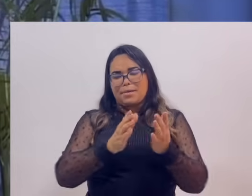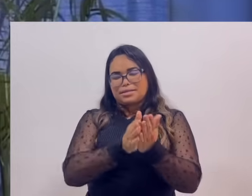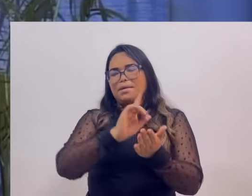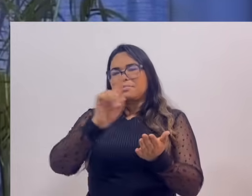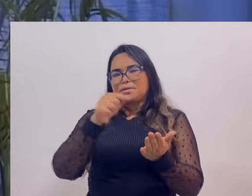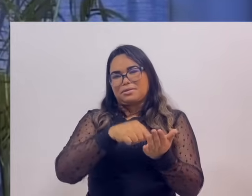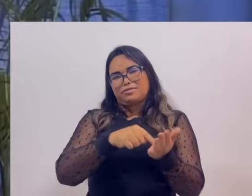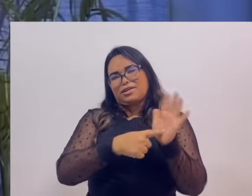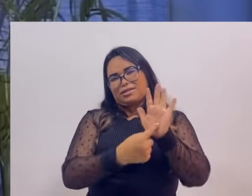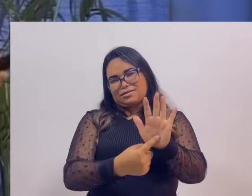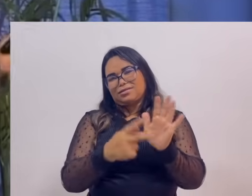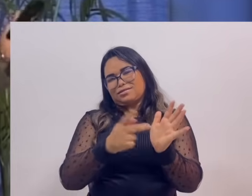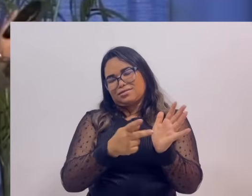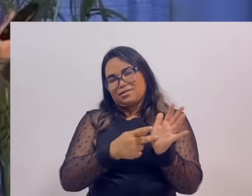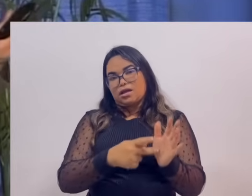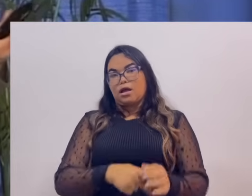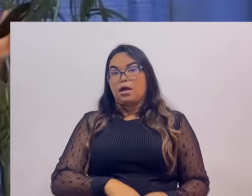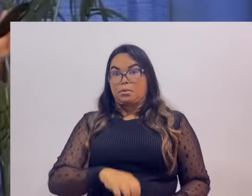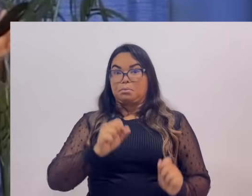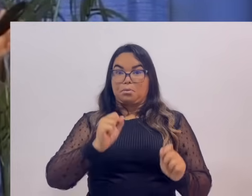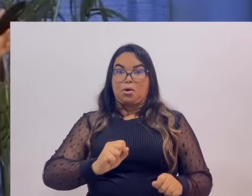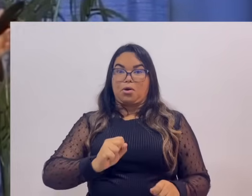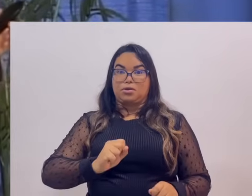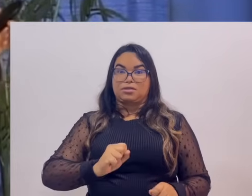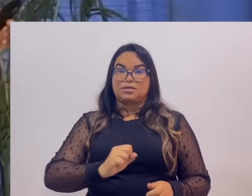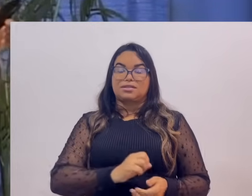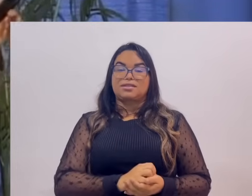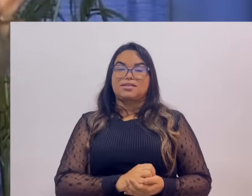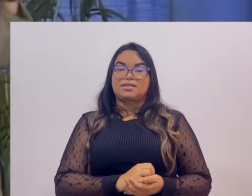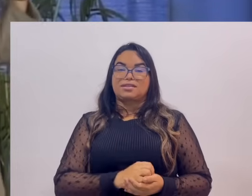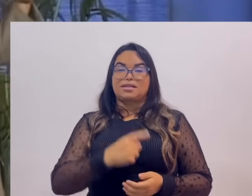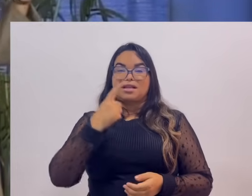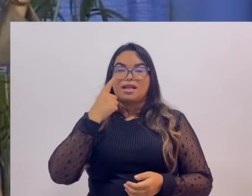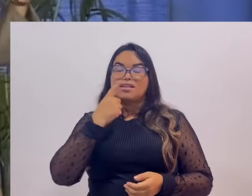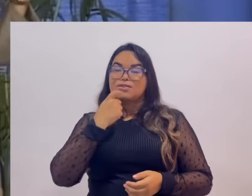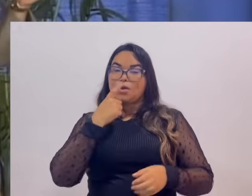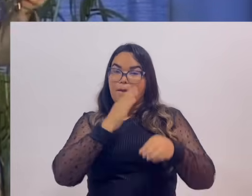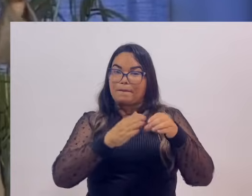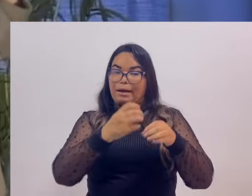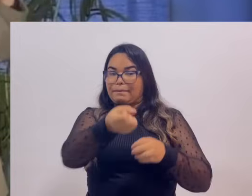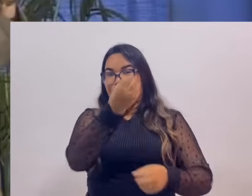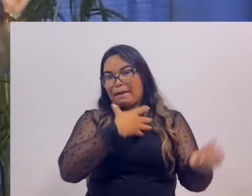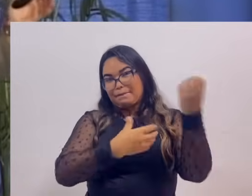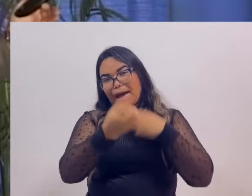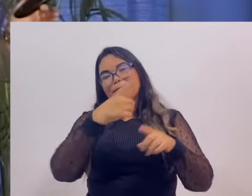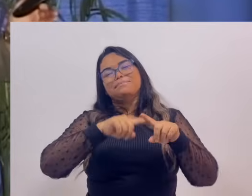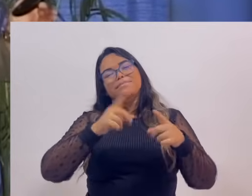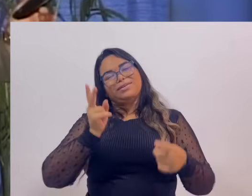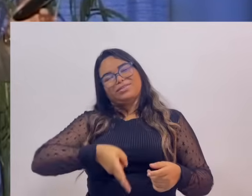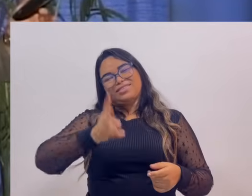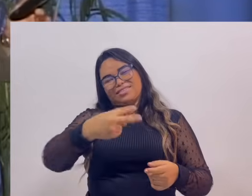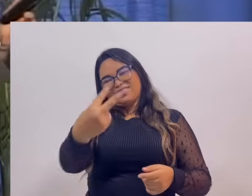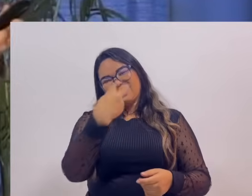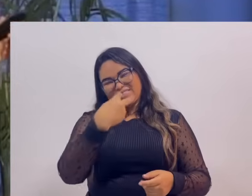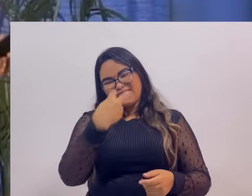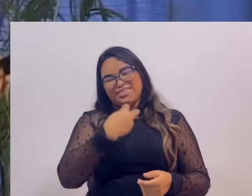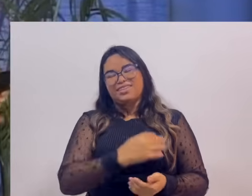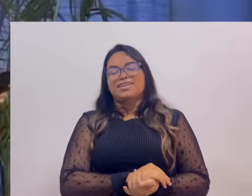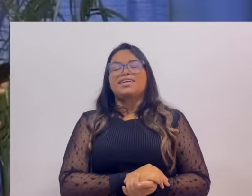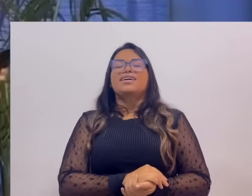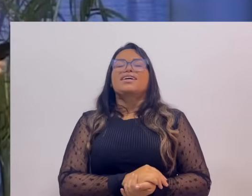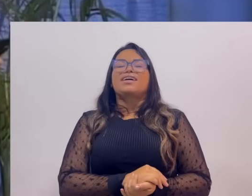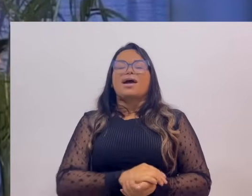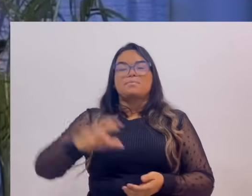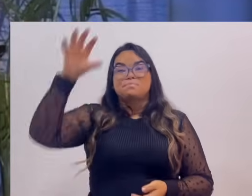mas se ficarem zangados fiquem zangados comigo mas não com a palavra de Deus podem até jogar tomates em mim mas continuem vindo